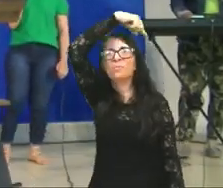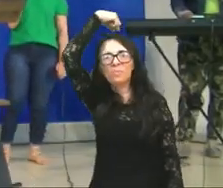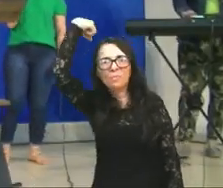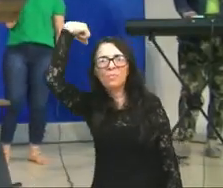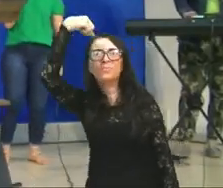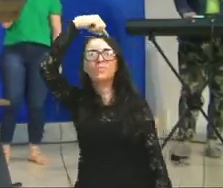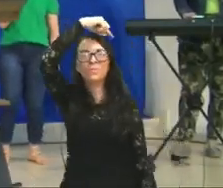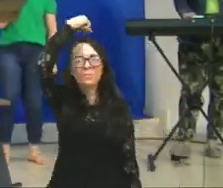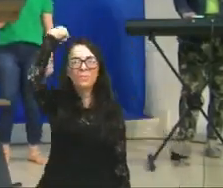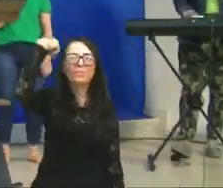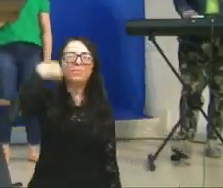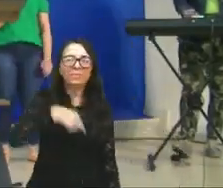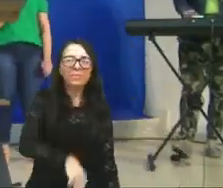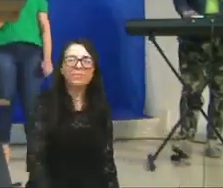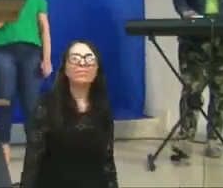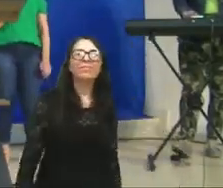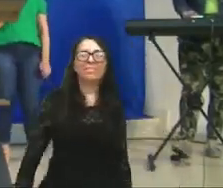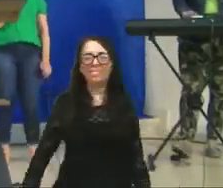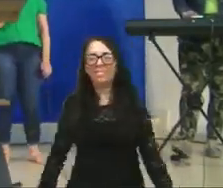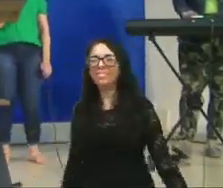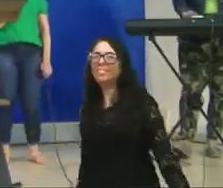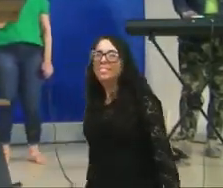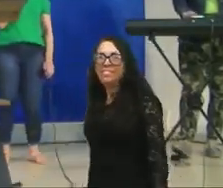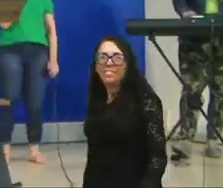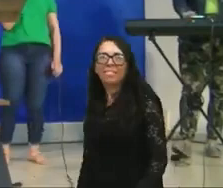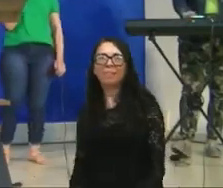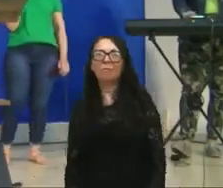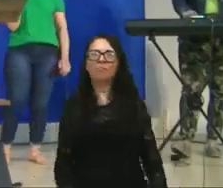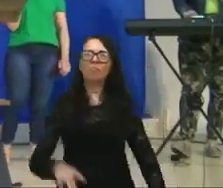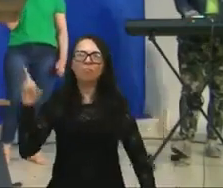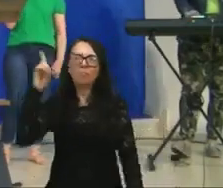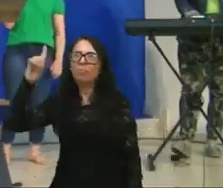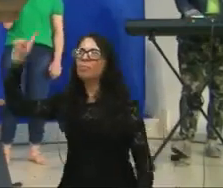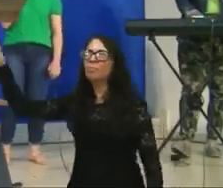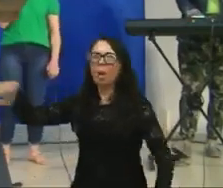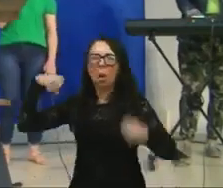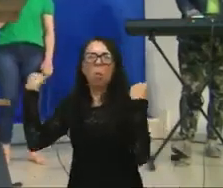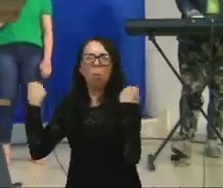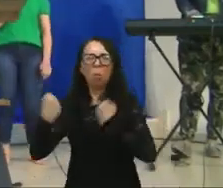santo. O universo exalta o teu